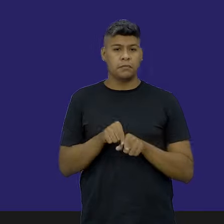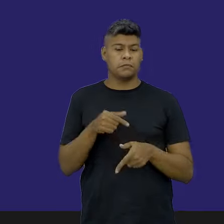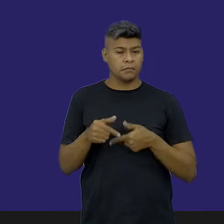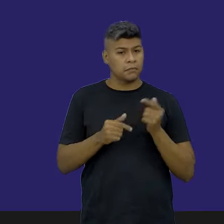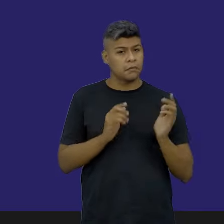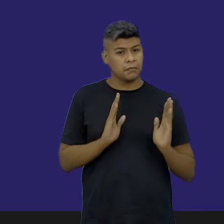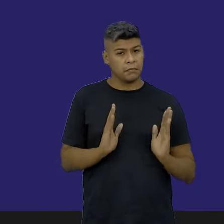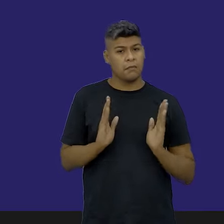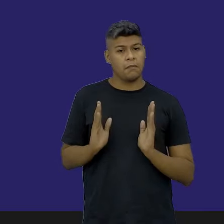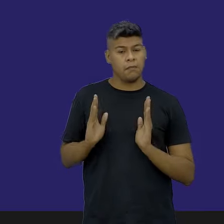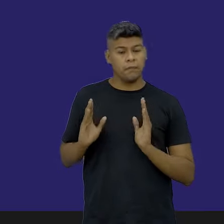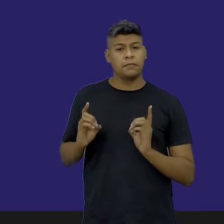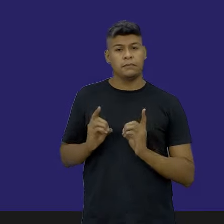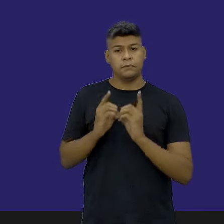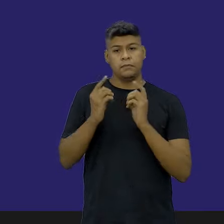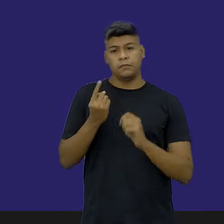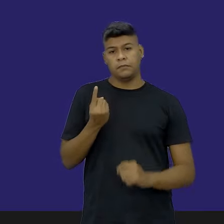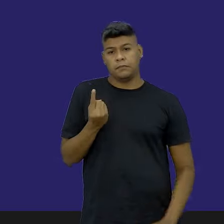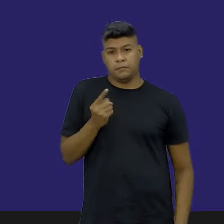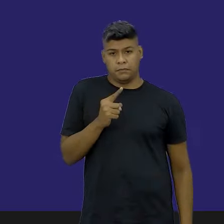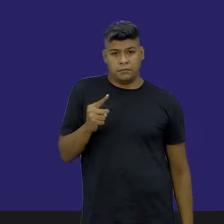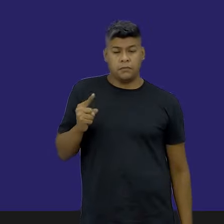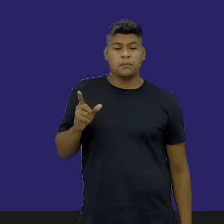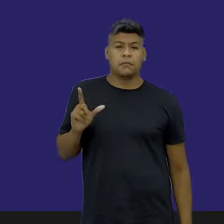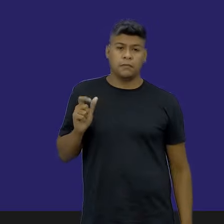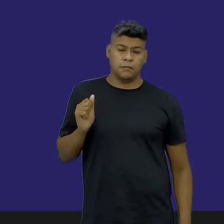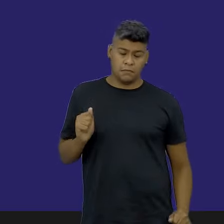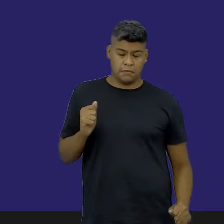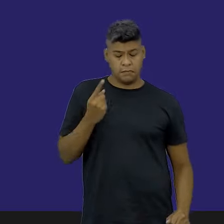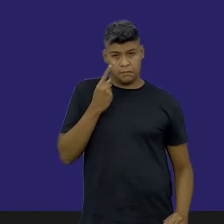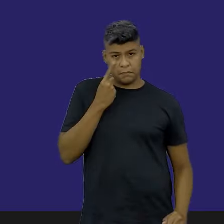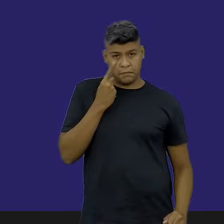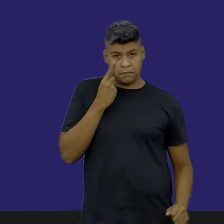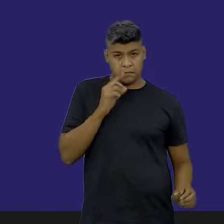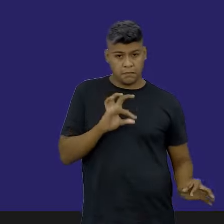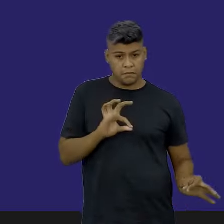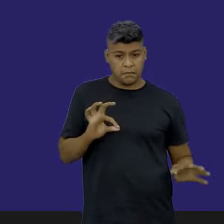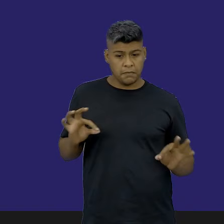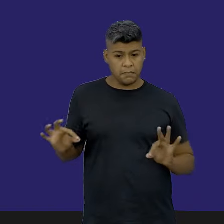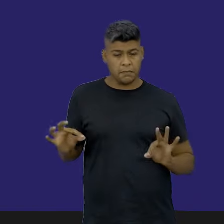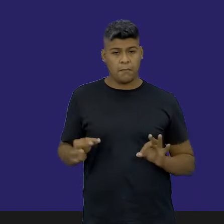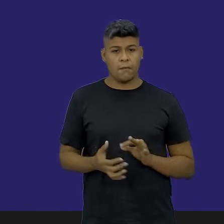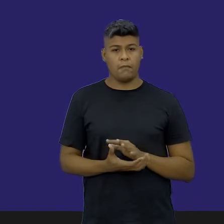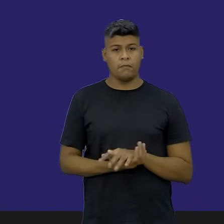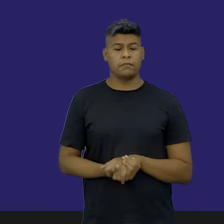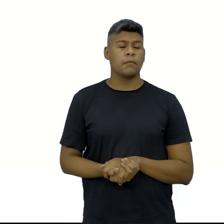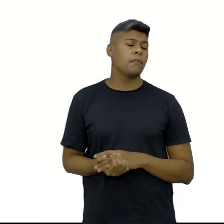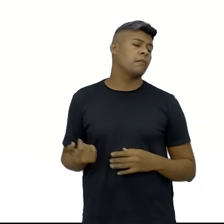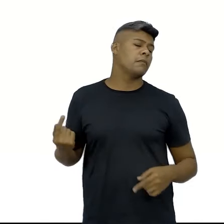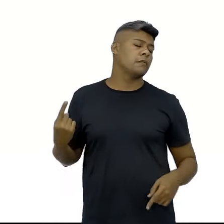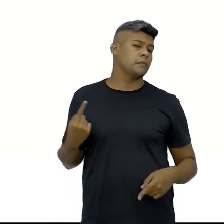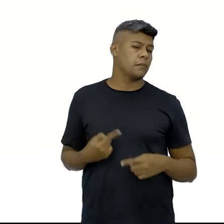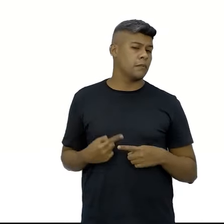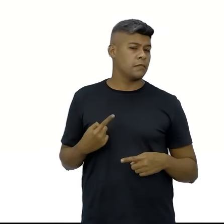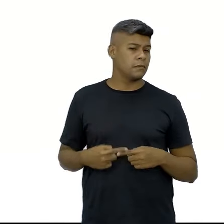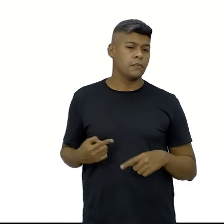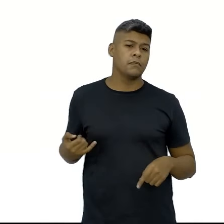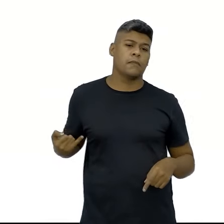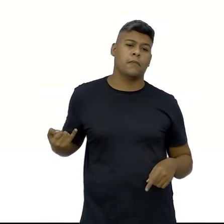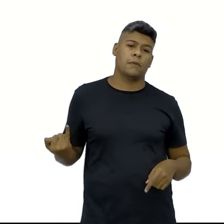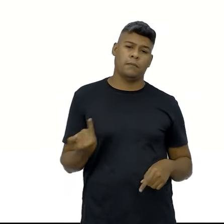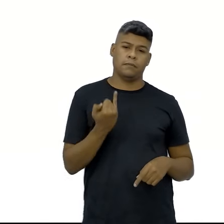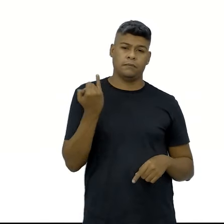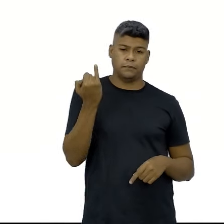sequência didática 1, como vocês também puderam acompanhar. E por que, é importante